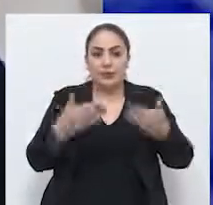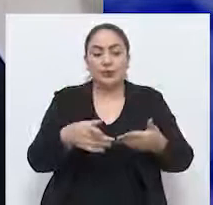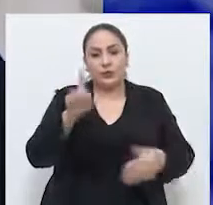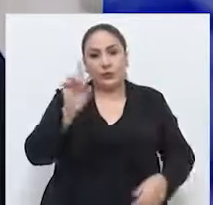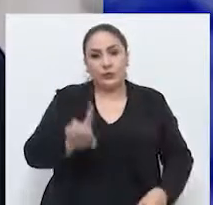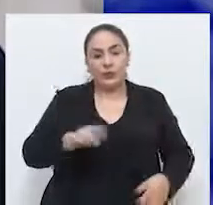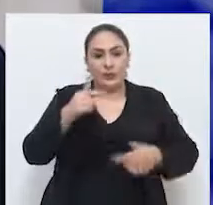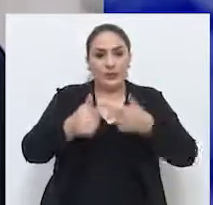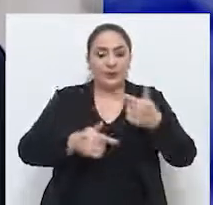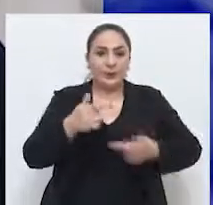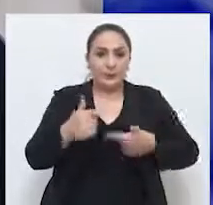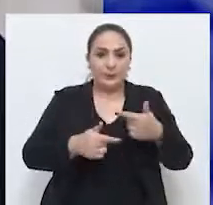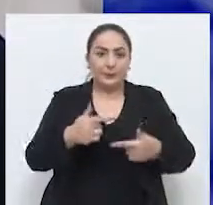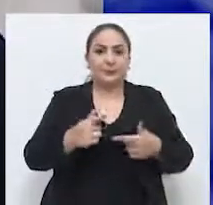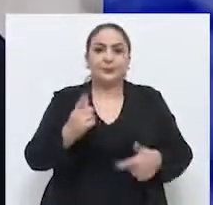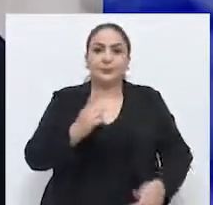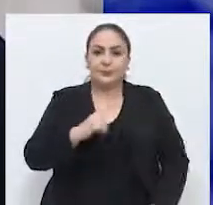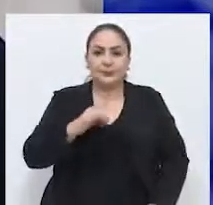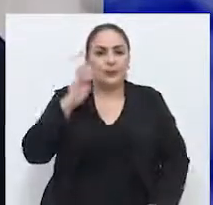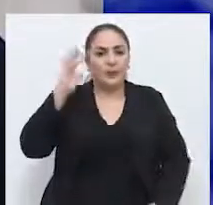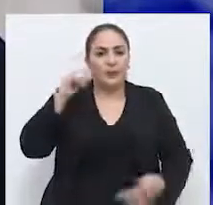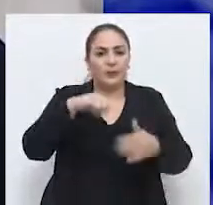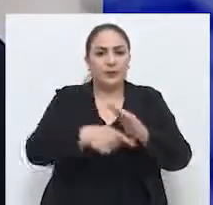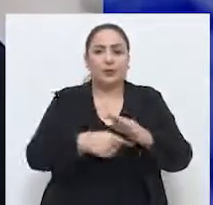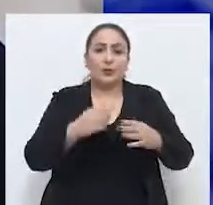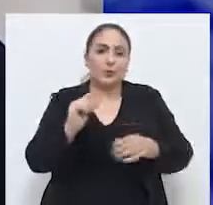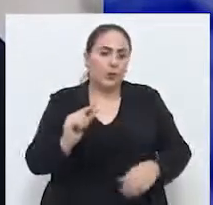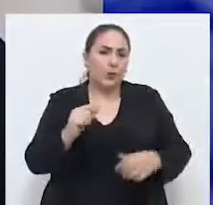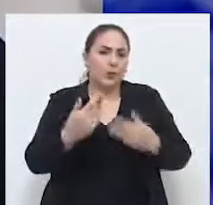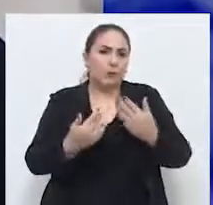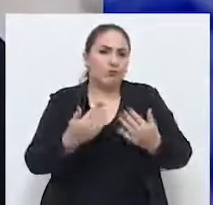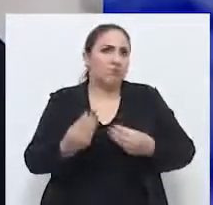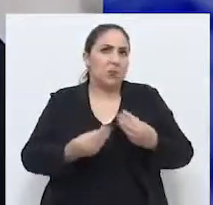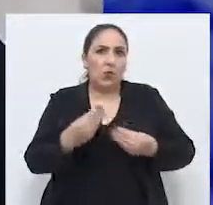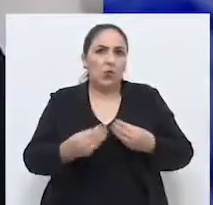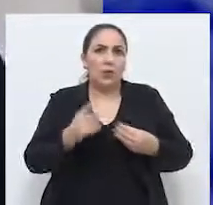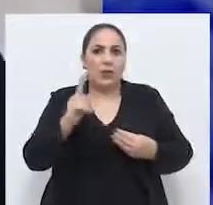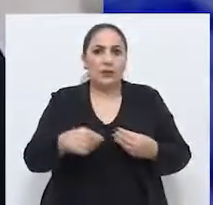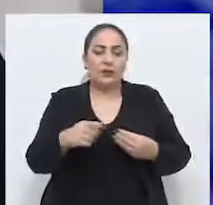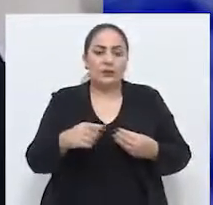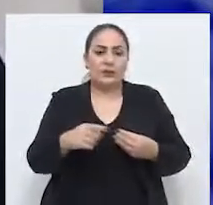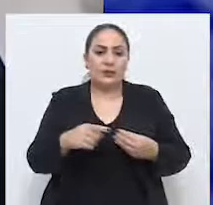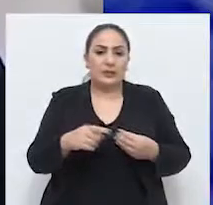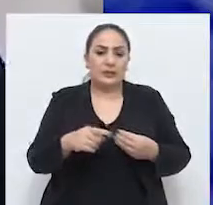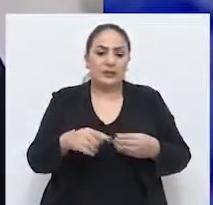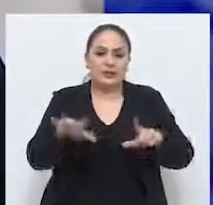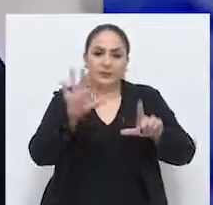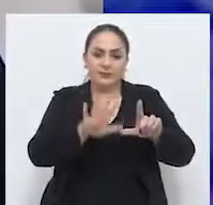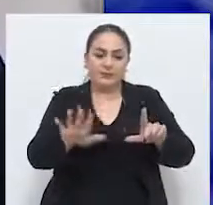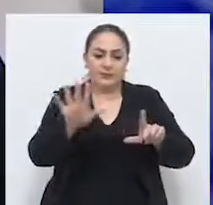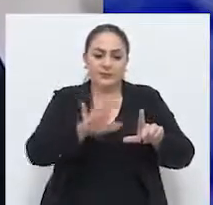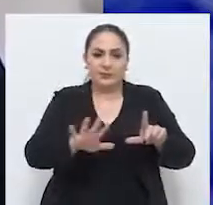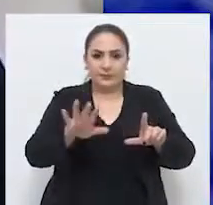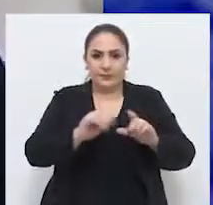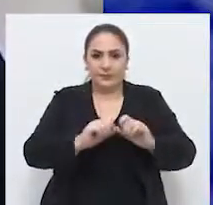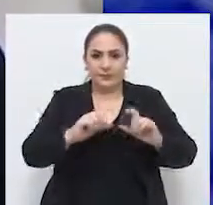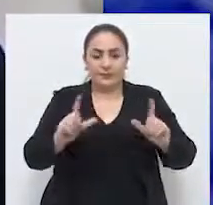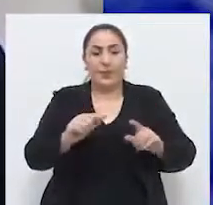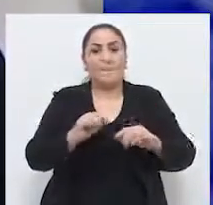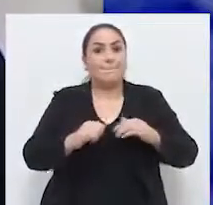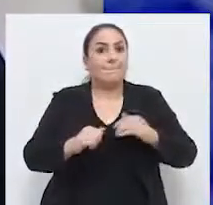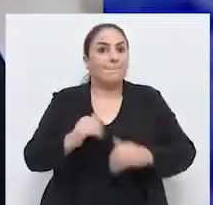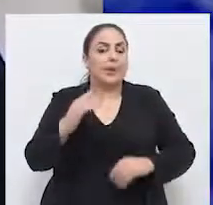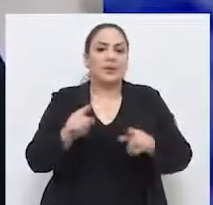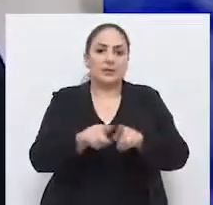o direito do trabalho, têm refletido um pouco sobre esse fenômeno da plataformização.